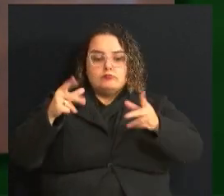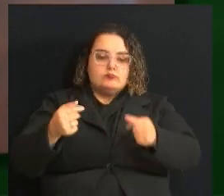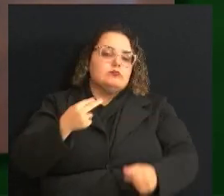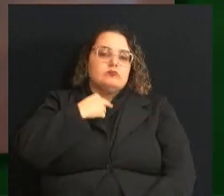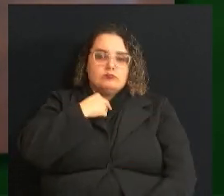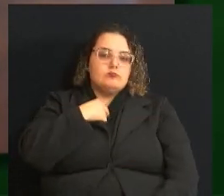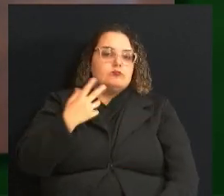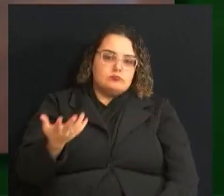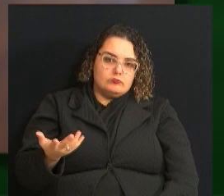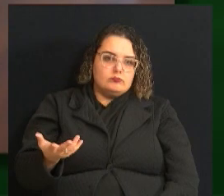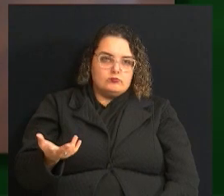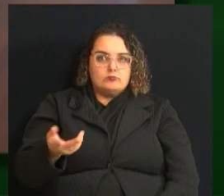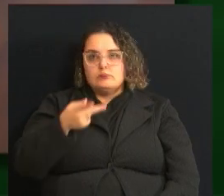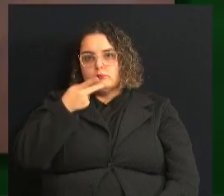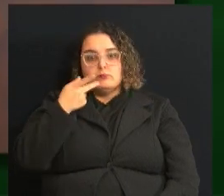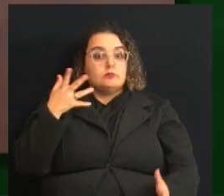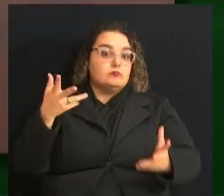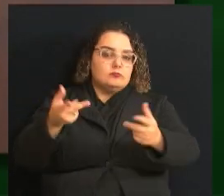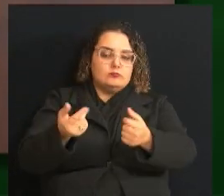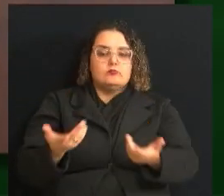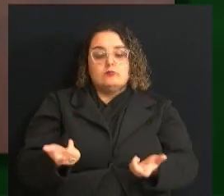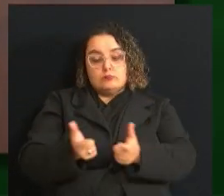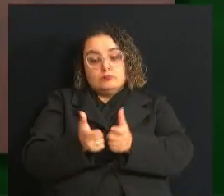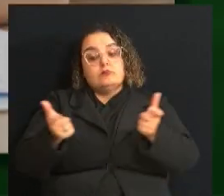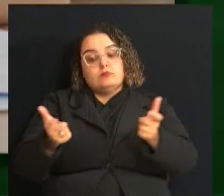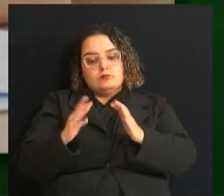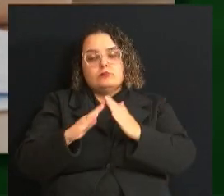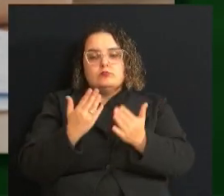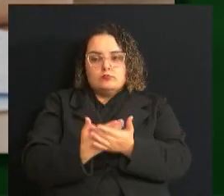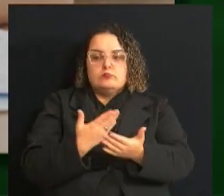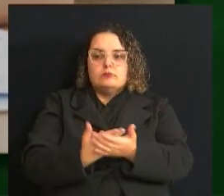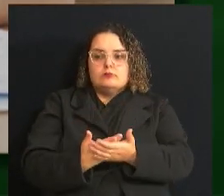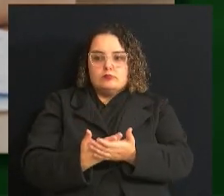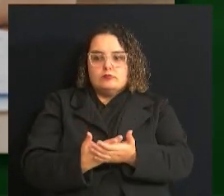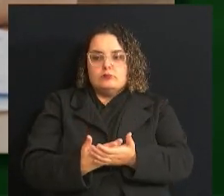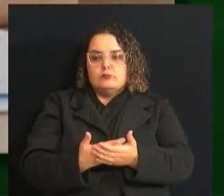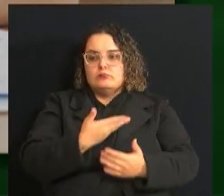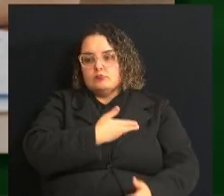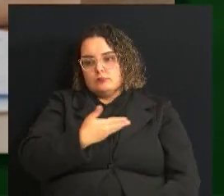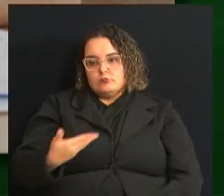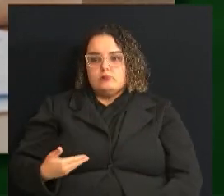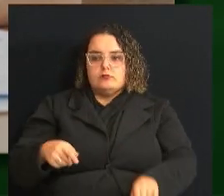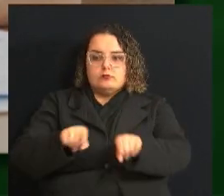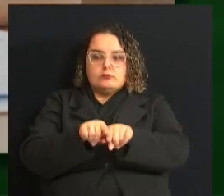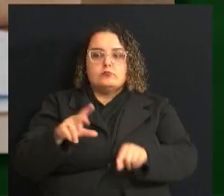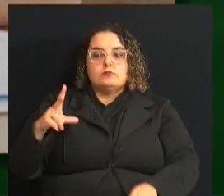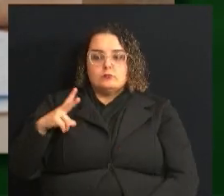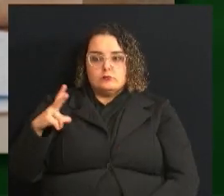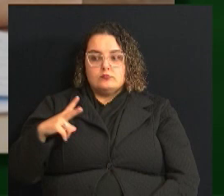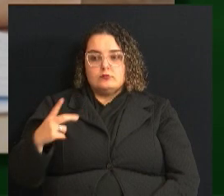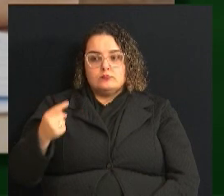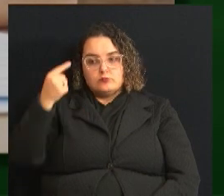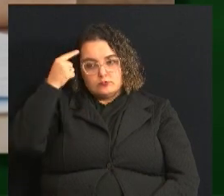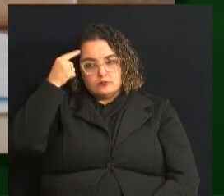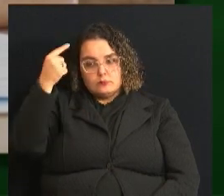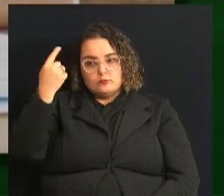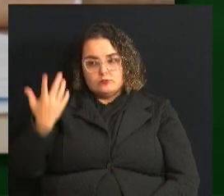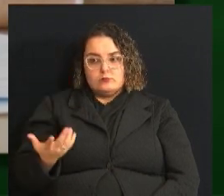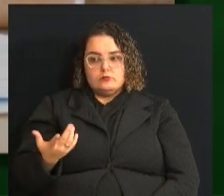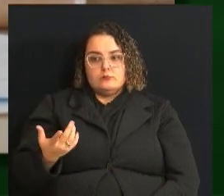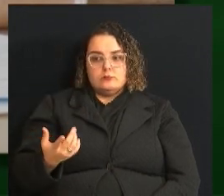uma maneira... a maioria das escolas funcionam, tanto públicas quanto privadas, com essa ideia de um